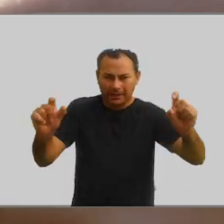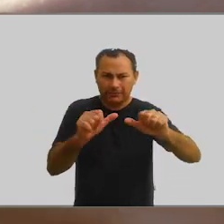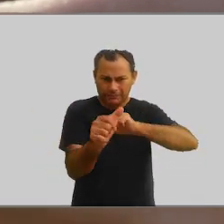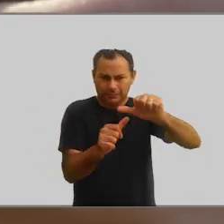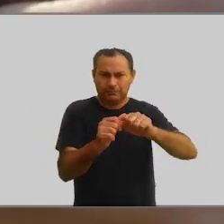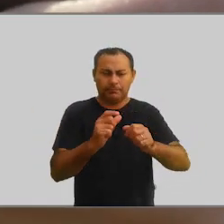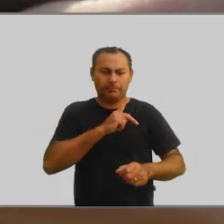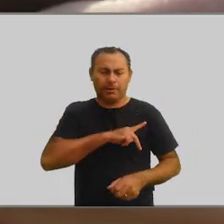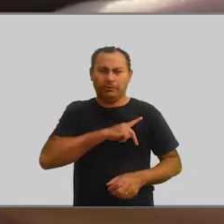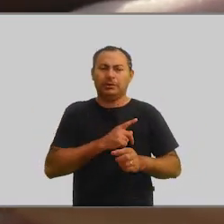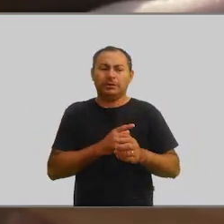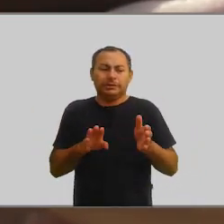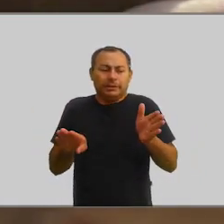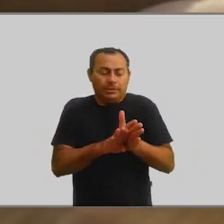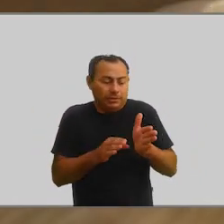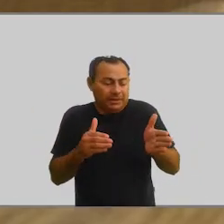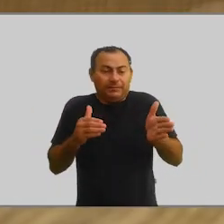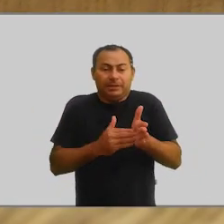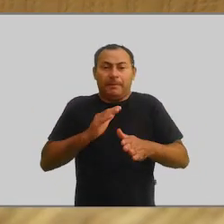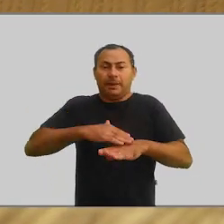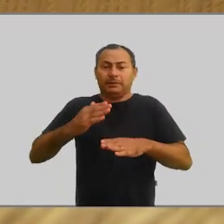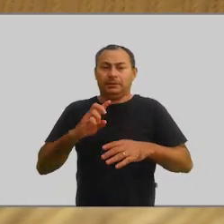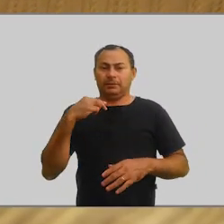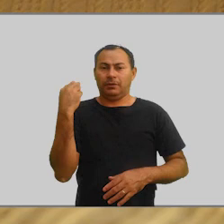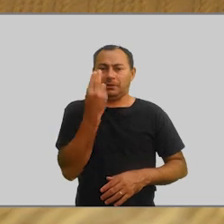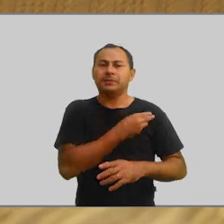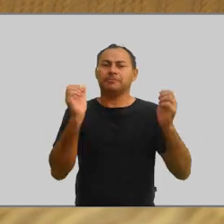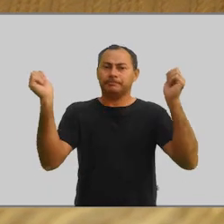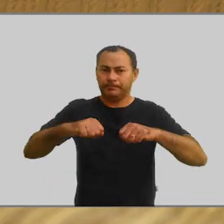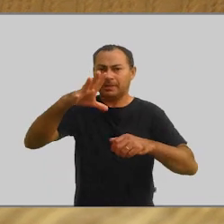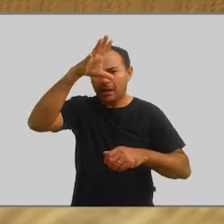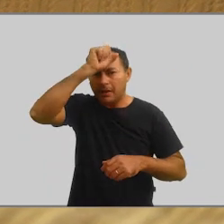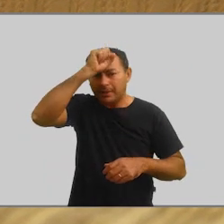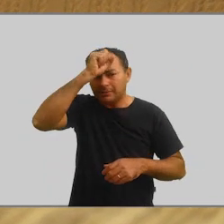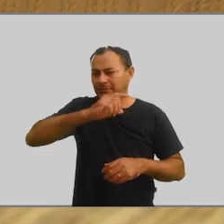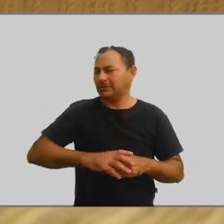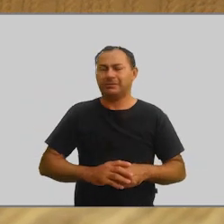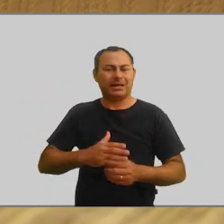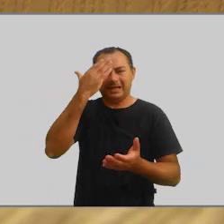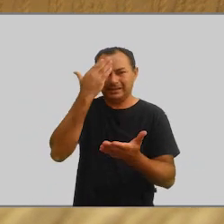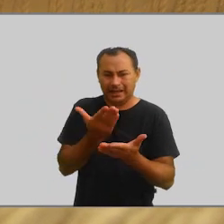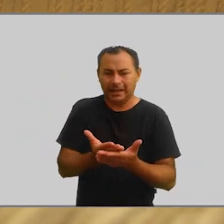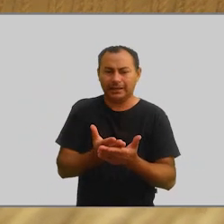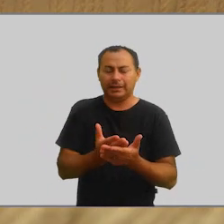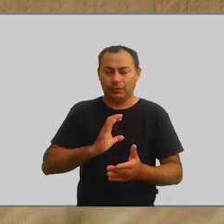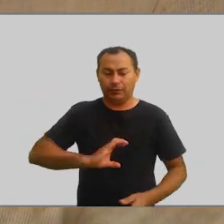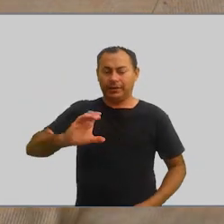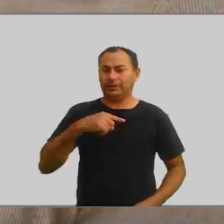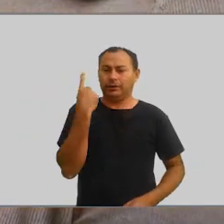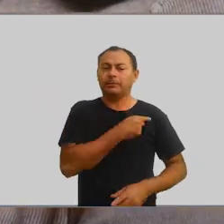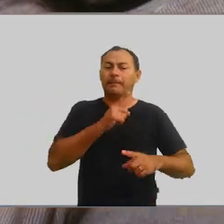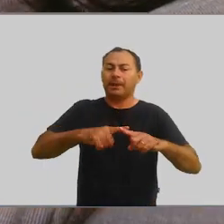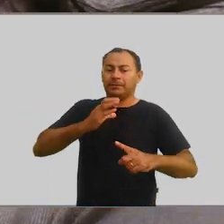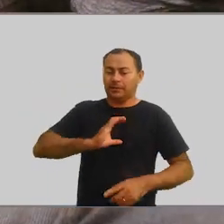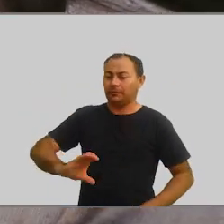Paulo. Quando chegamos ao limite máximo da nossa capacidade, aprendemos a não confiar em nós mesmos, mas em Deus.